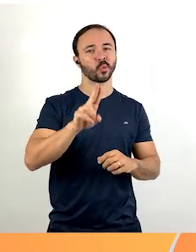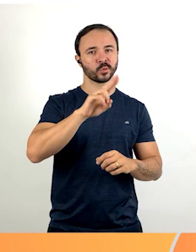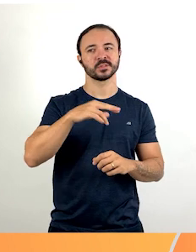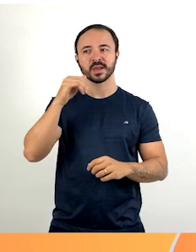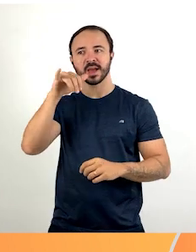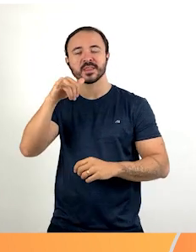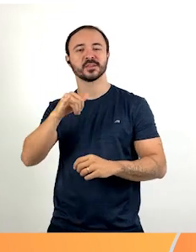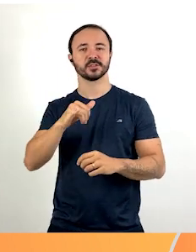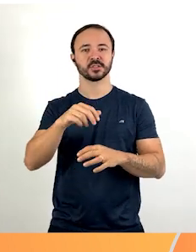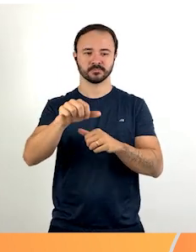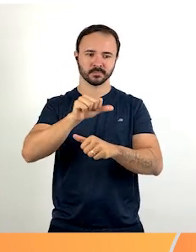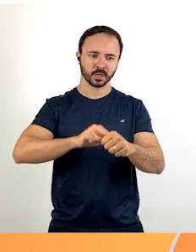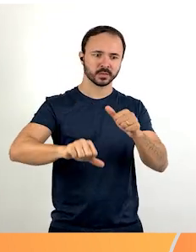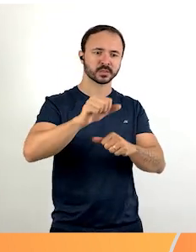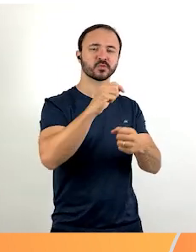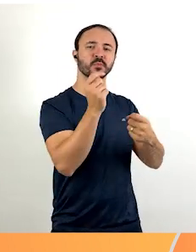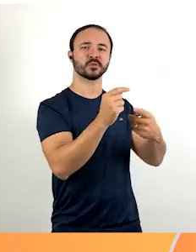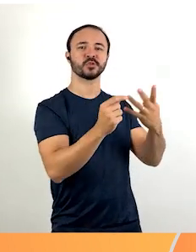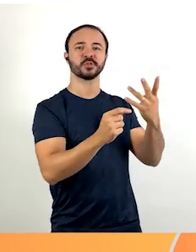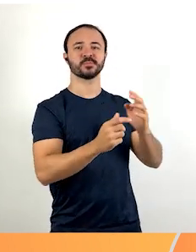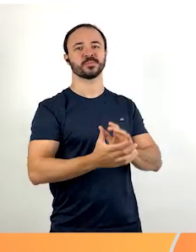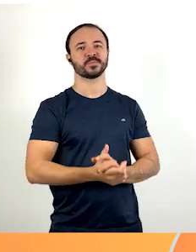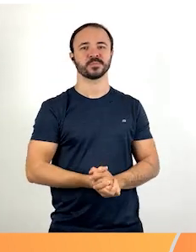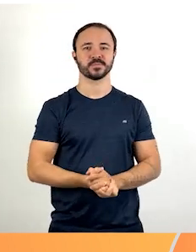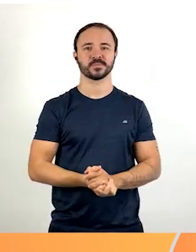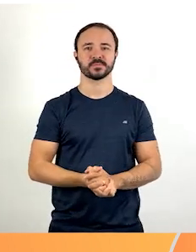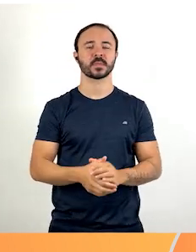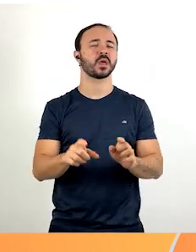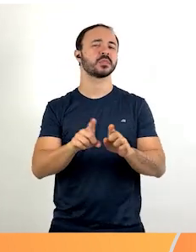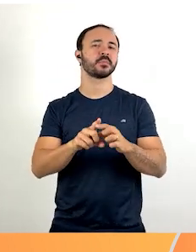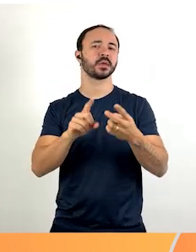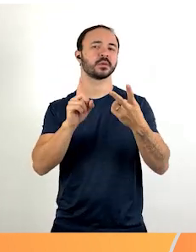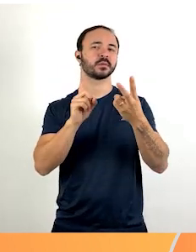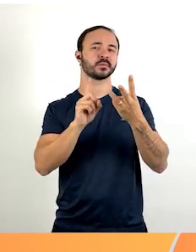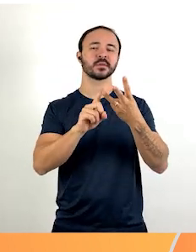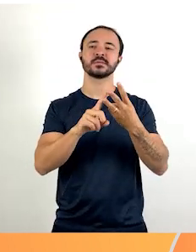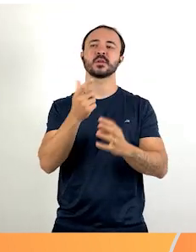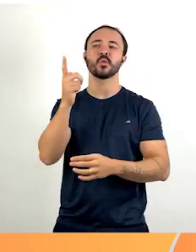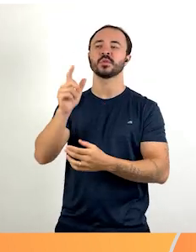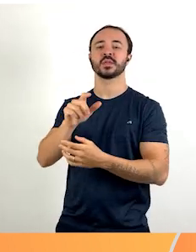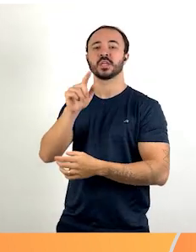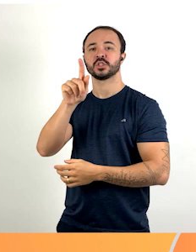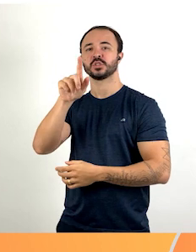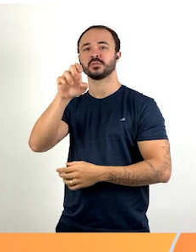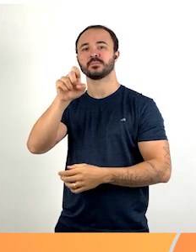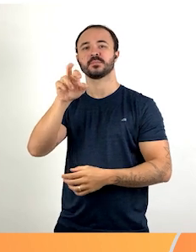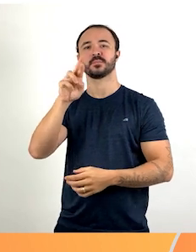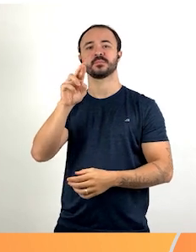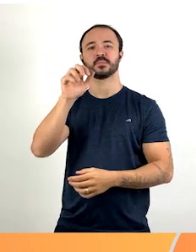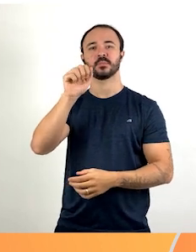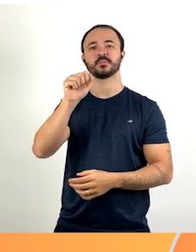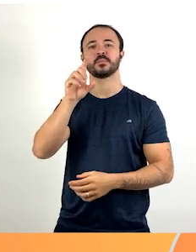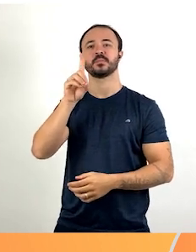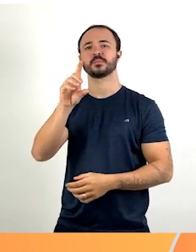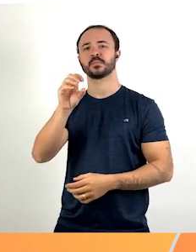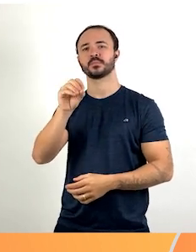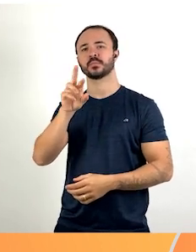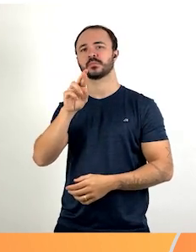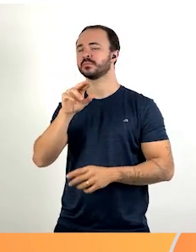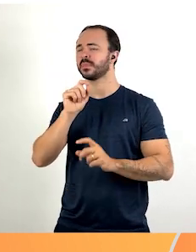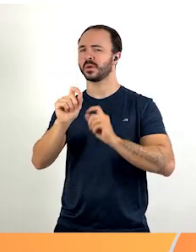essa energia, você tem a produção. E os geradores? O que são geradores? Eles transformam